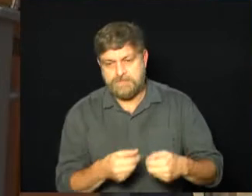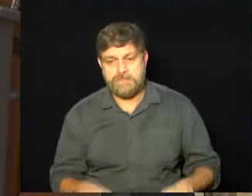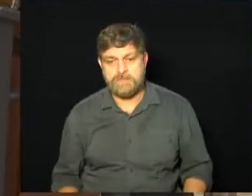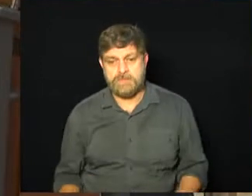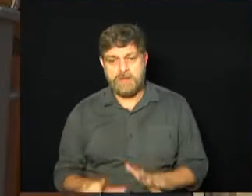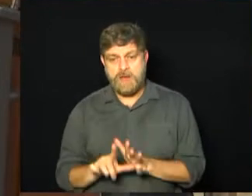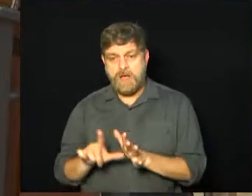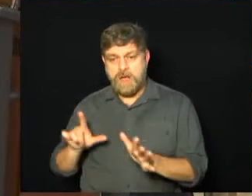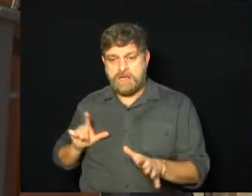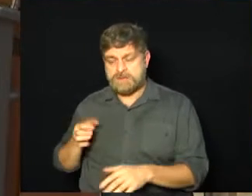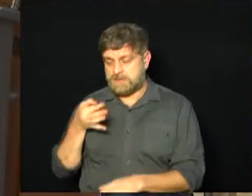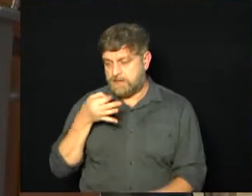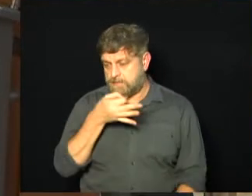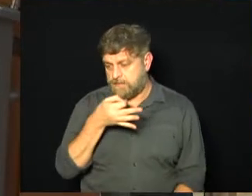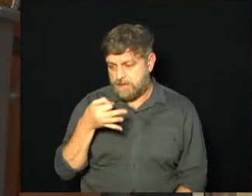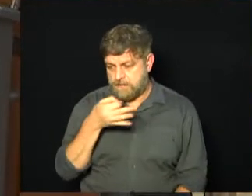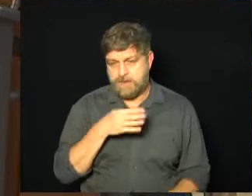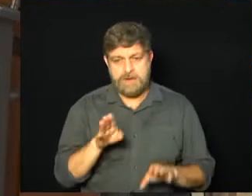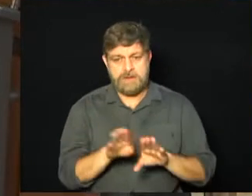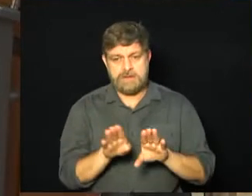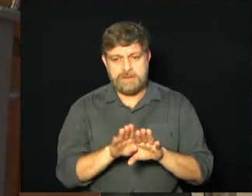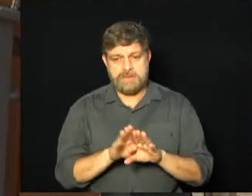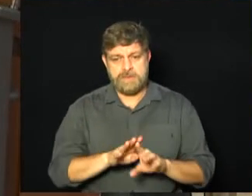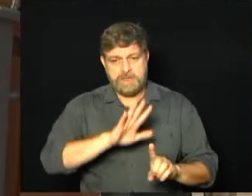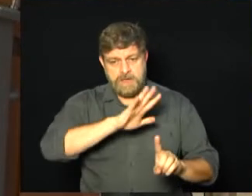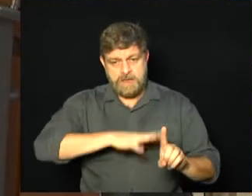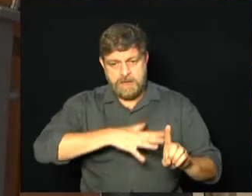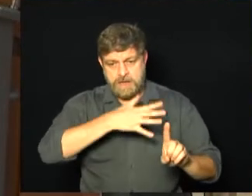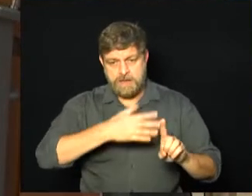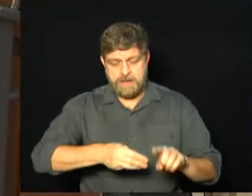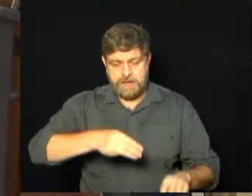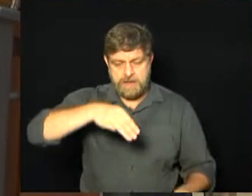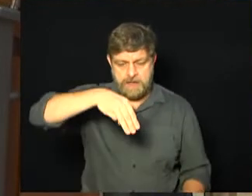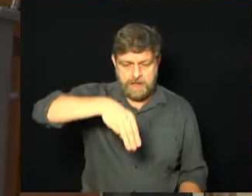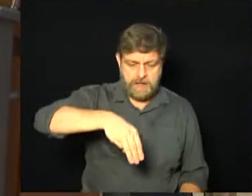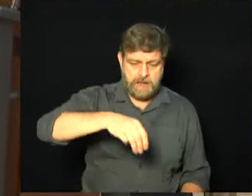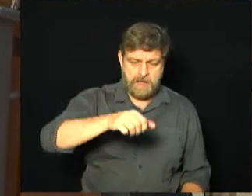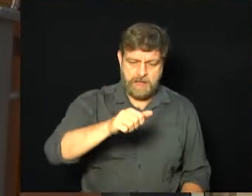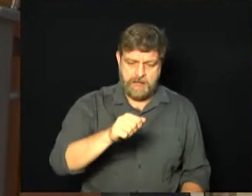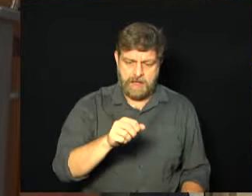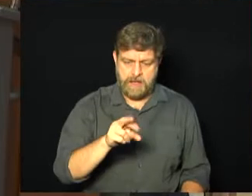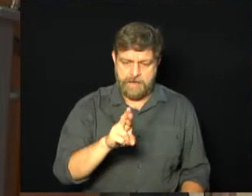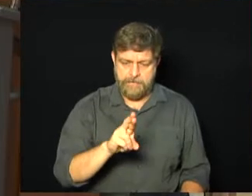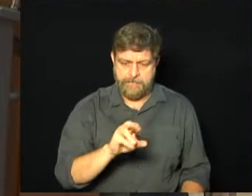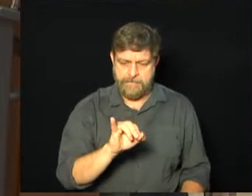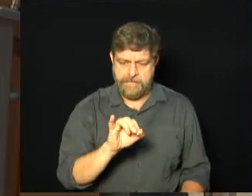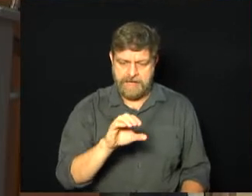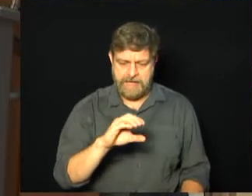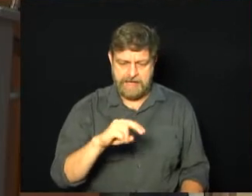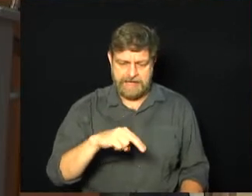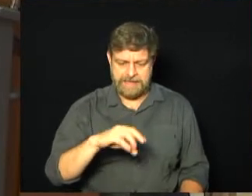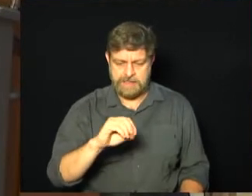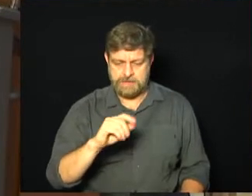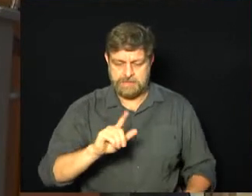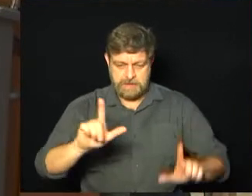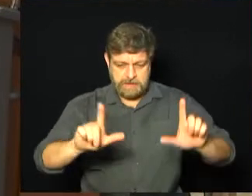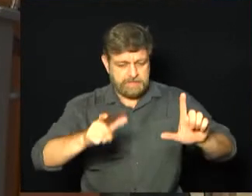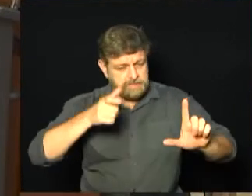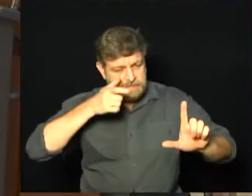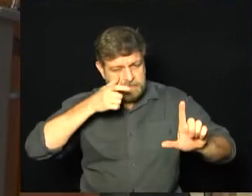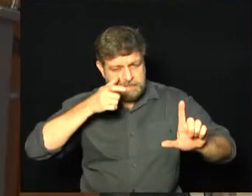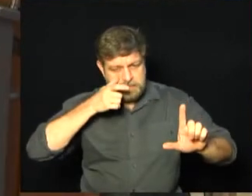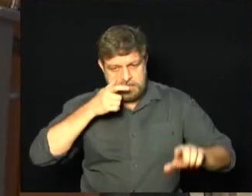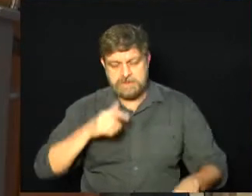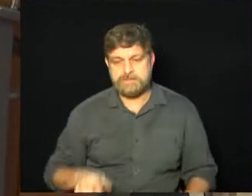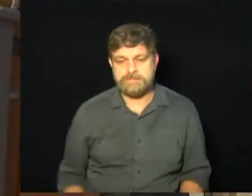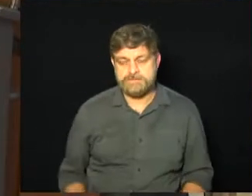o uso da palavra, queria também fazer uma homenagem ao Marino Zigiati, que eu acredito que esteja nos assistindo, e é uma pessoa